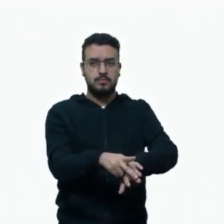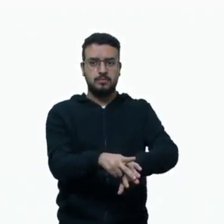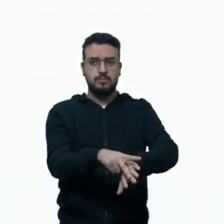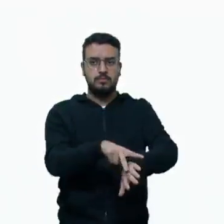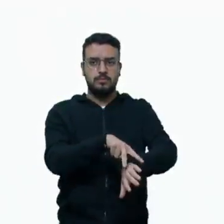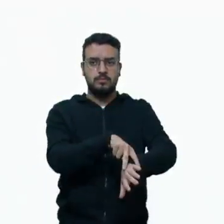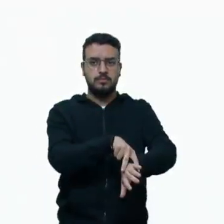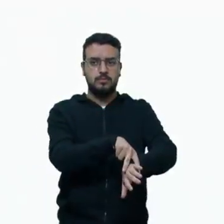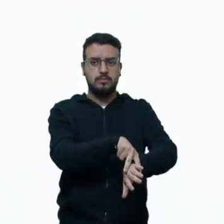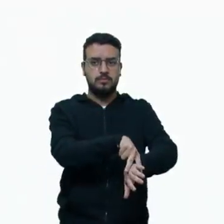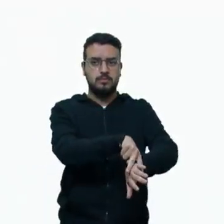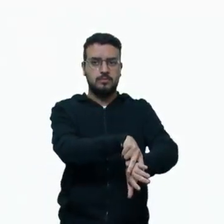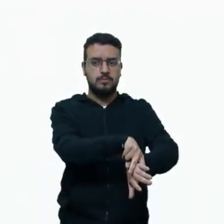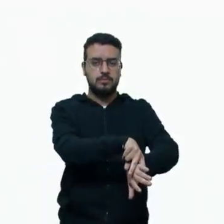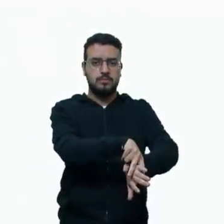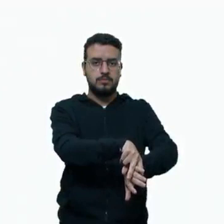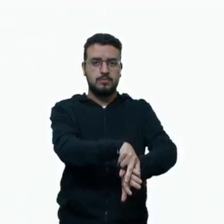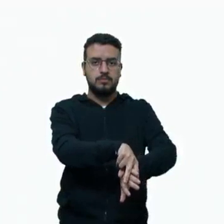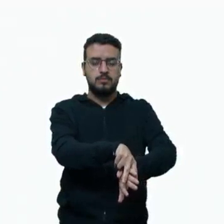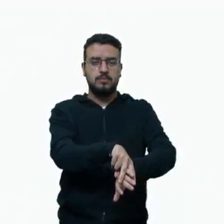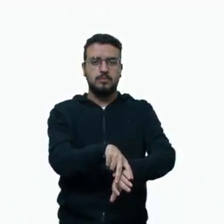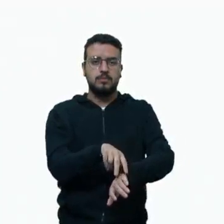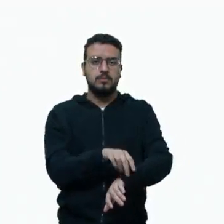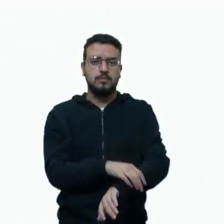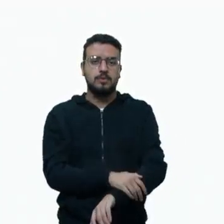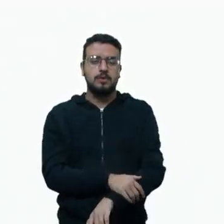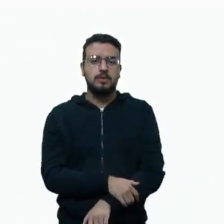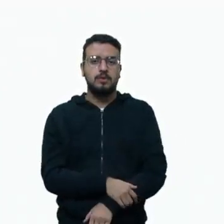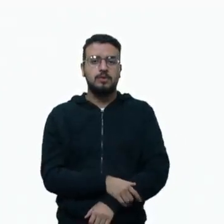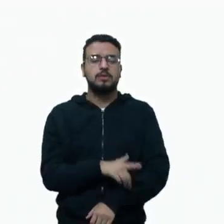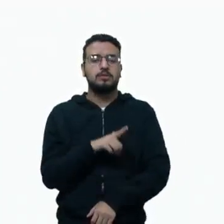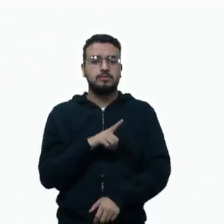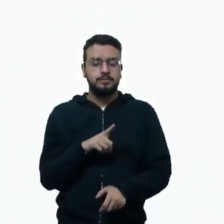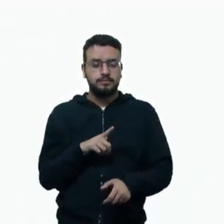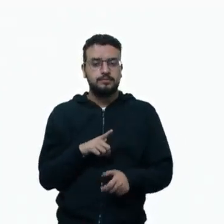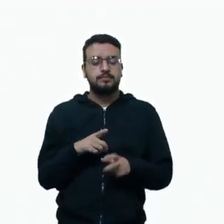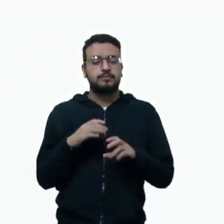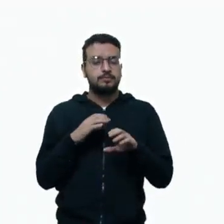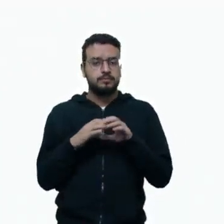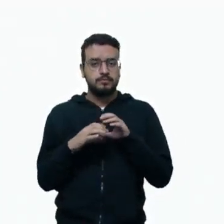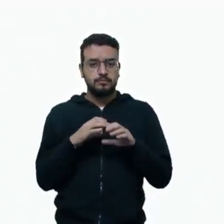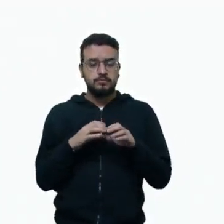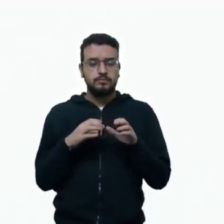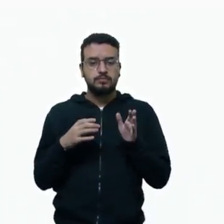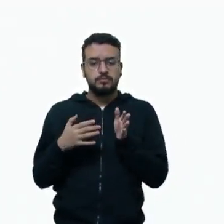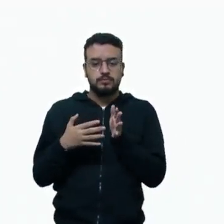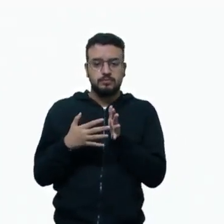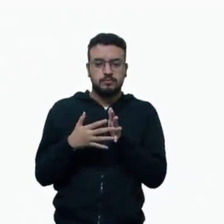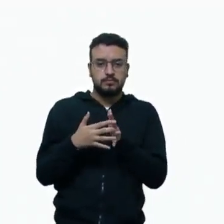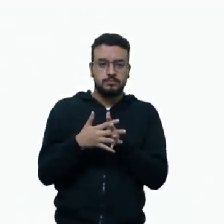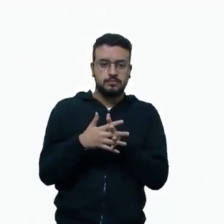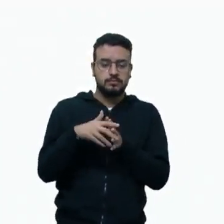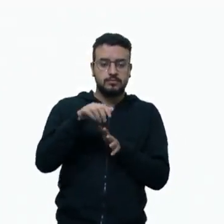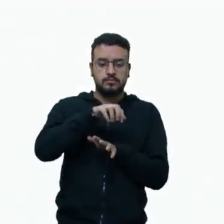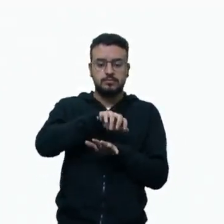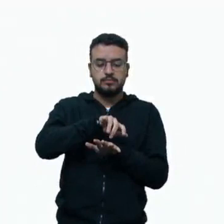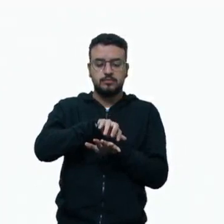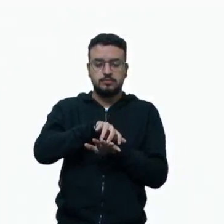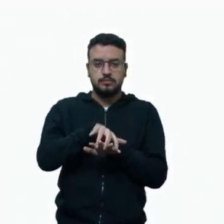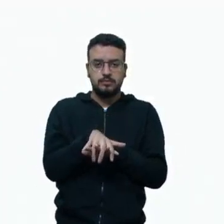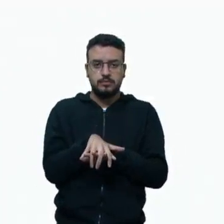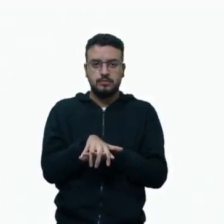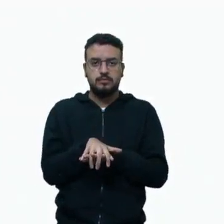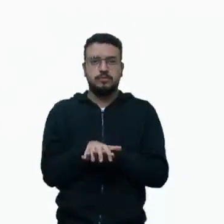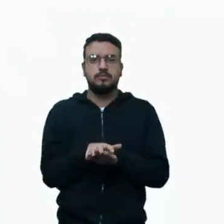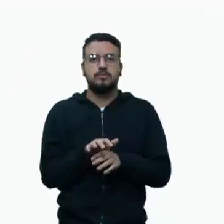superf. Esses arcos, eles se comunicam, então é muito comum quando eu tenho uma